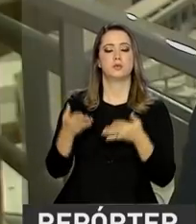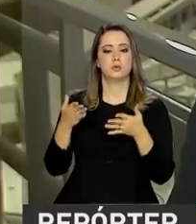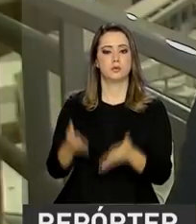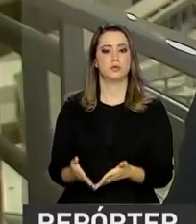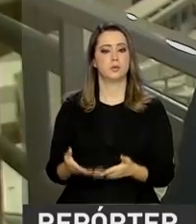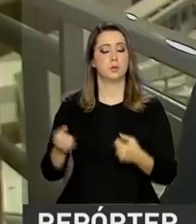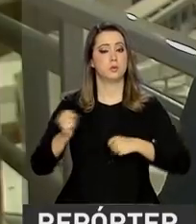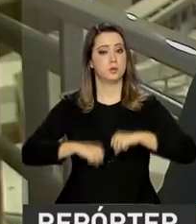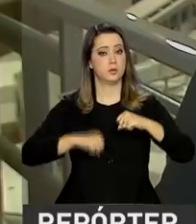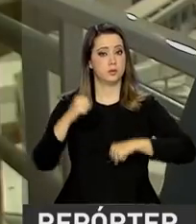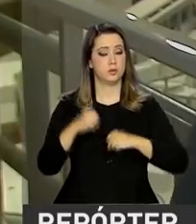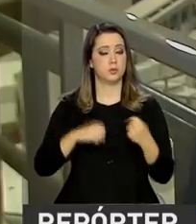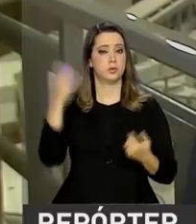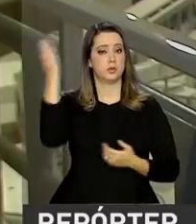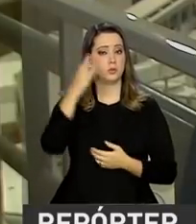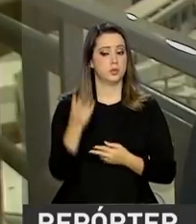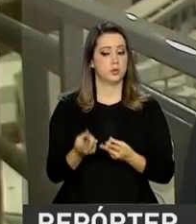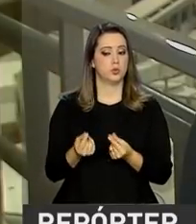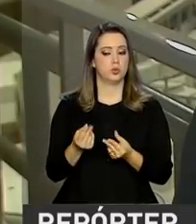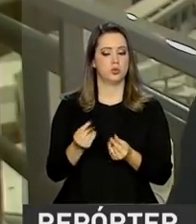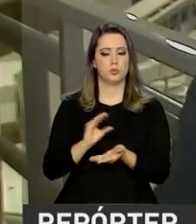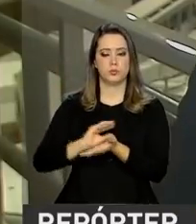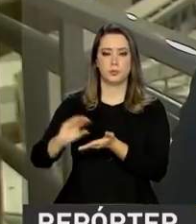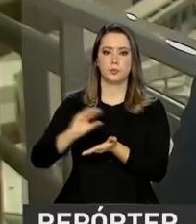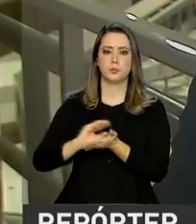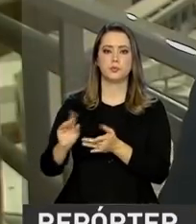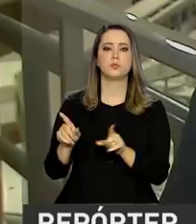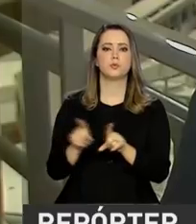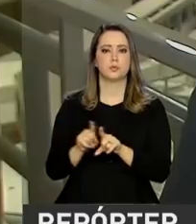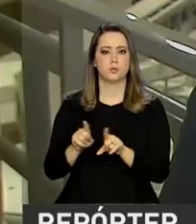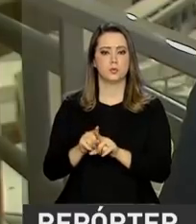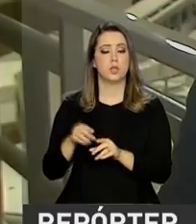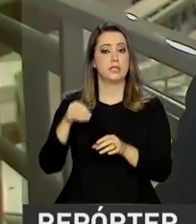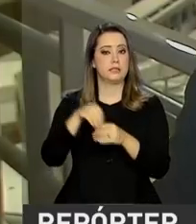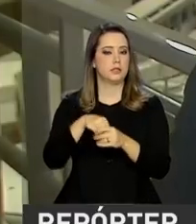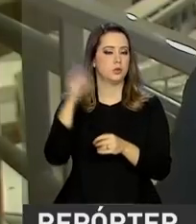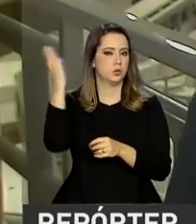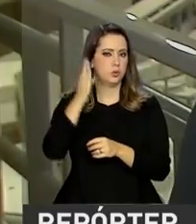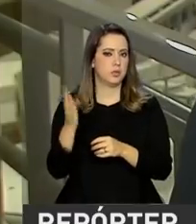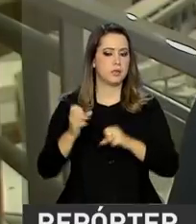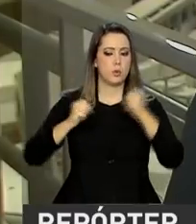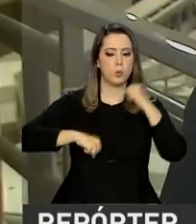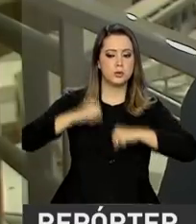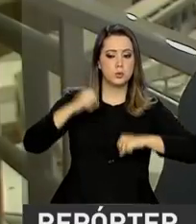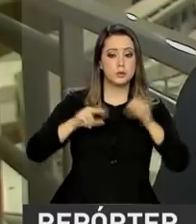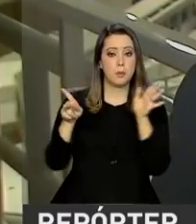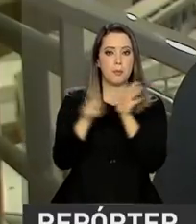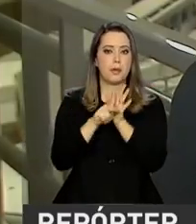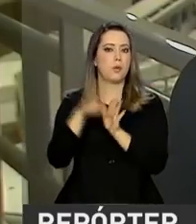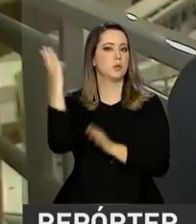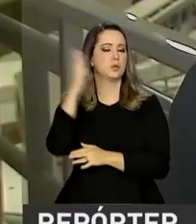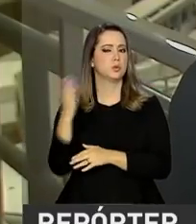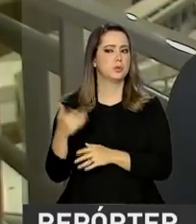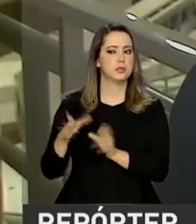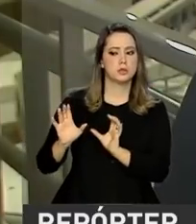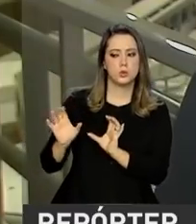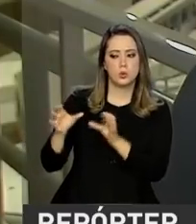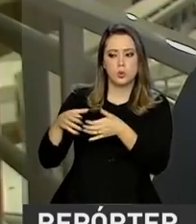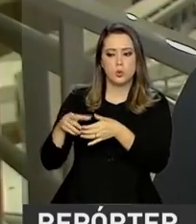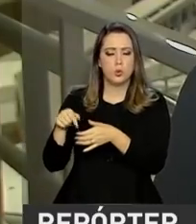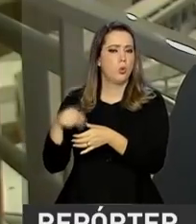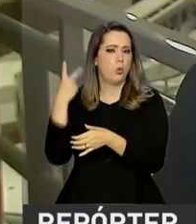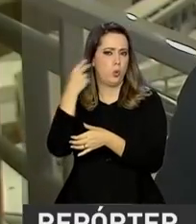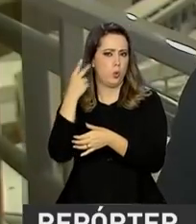nacional. Então, muito do dinheiro que está sendo investido nesse projeto está sendo investido dentro do Brasil, com indústrias que estão saindo das suas